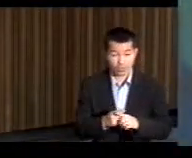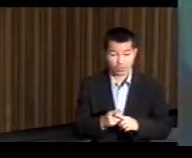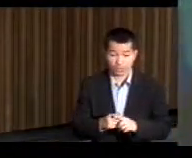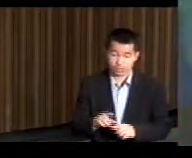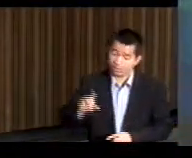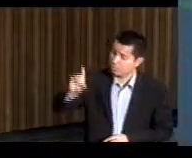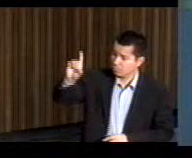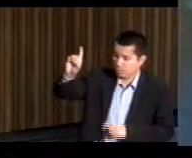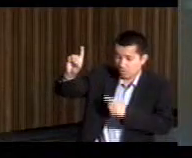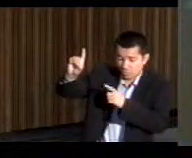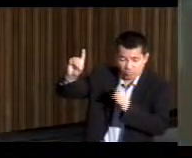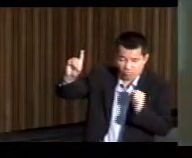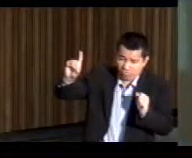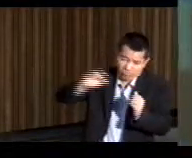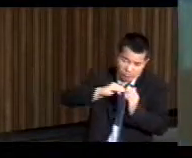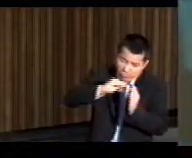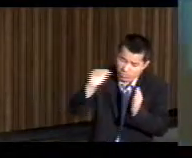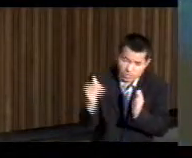Deus